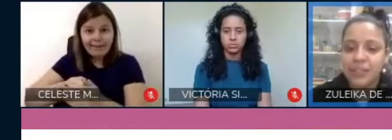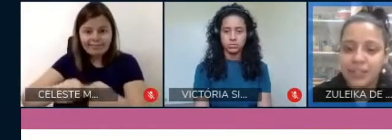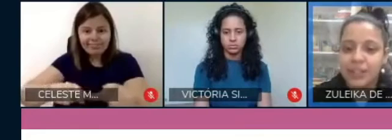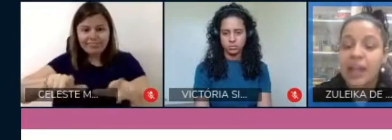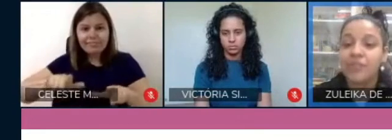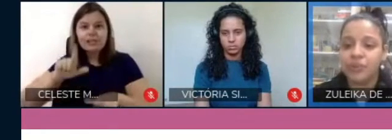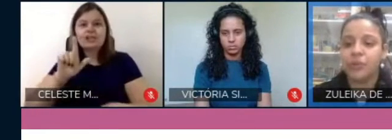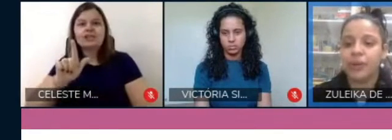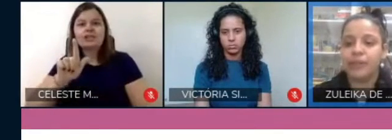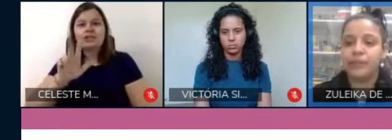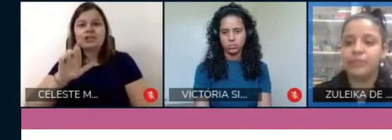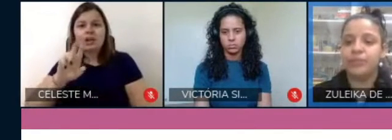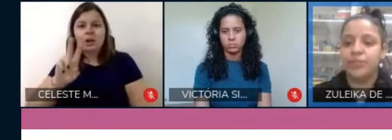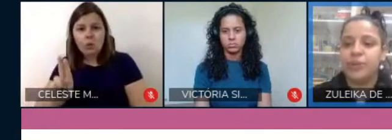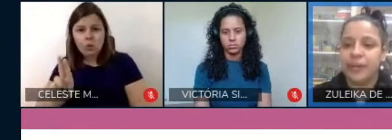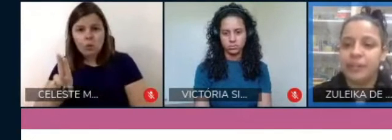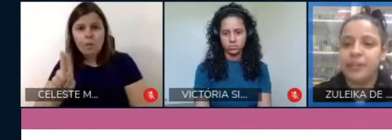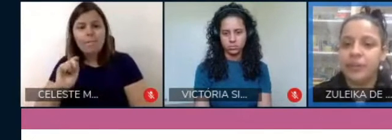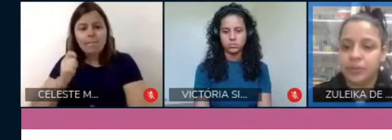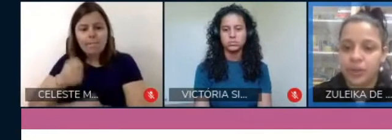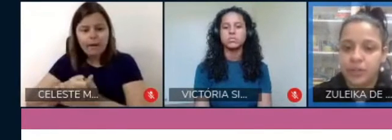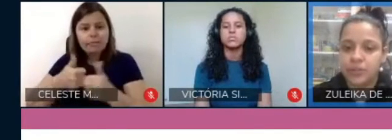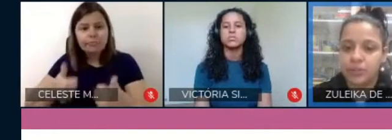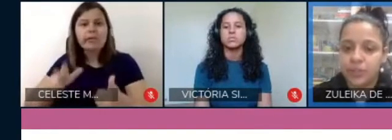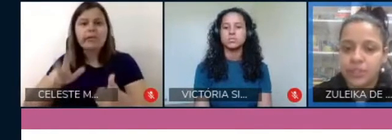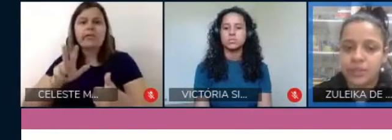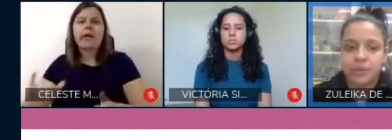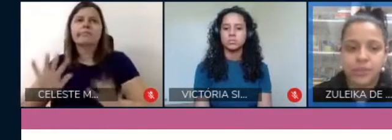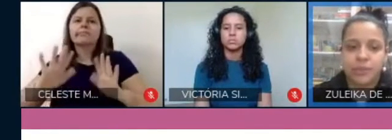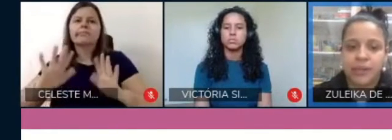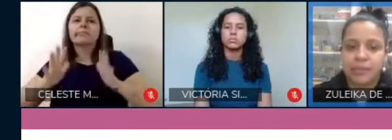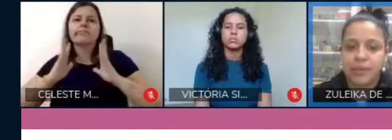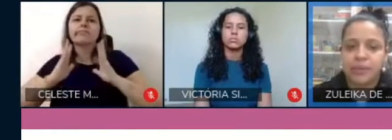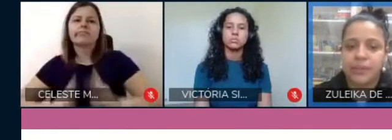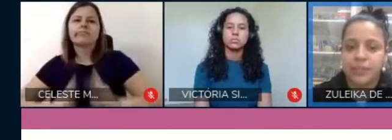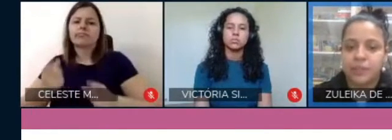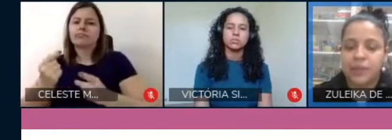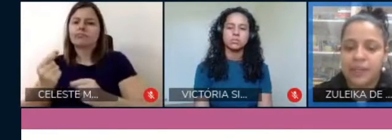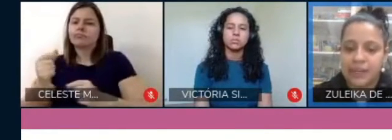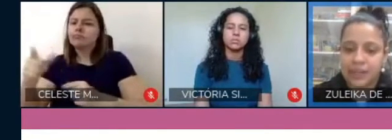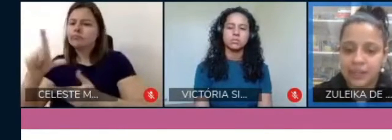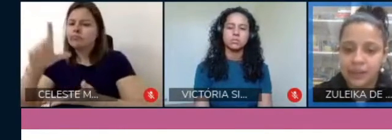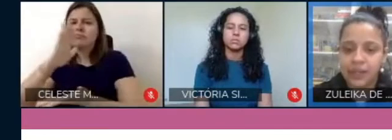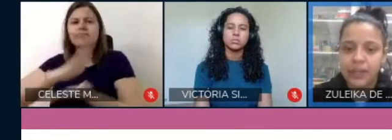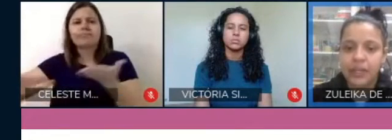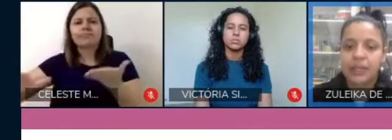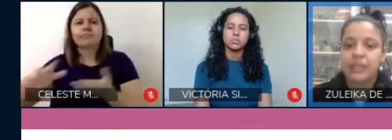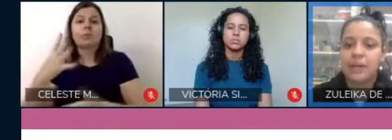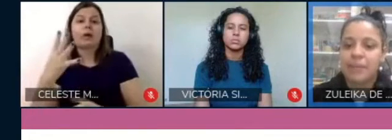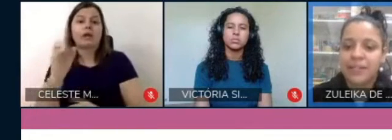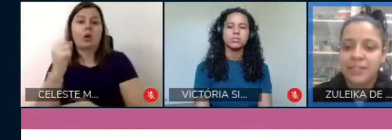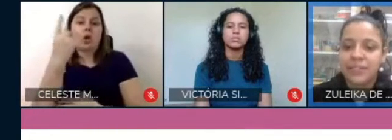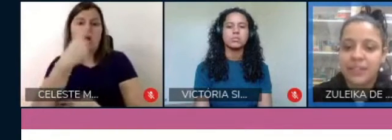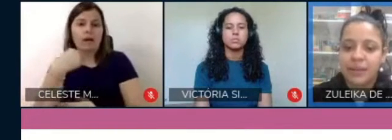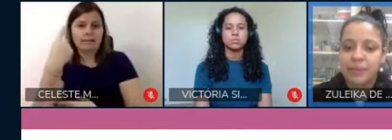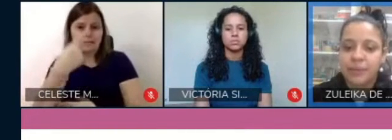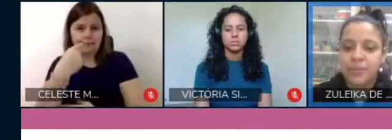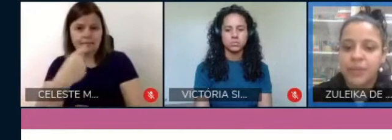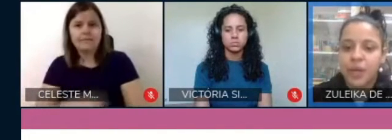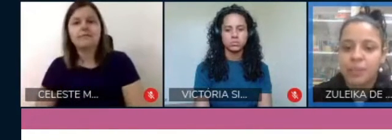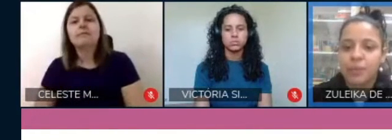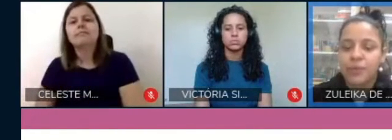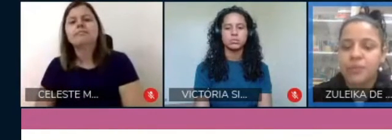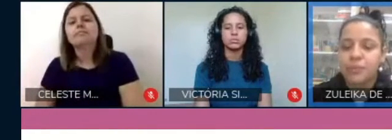baixa automática deve ocorrer dentro de 48 horas úteis após o pagamento na rede bancária, e a baixa